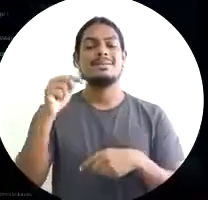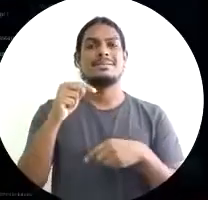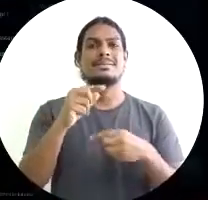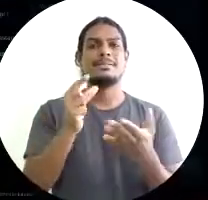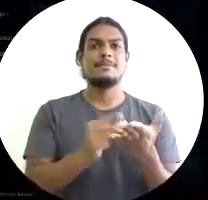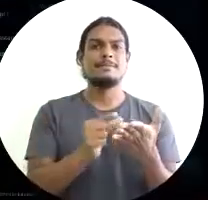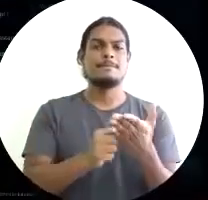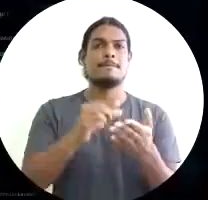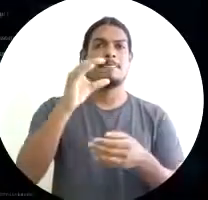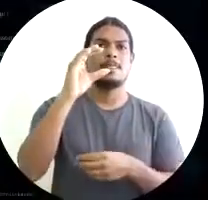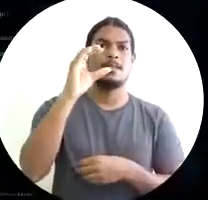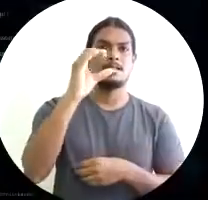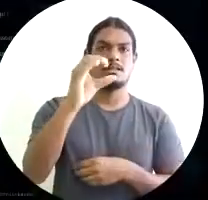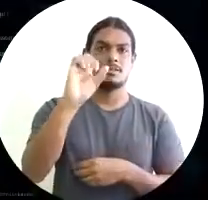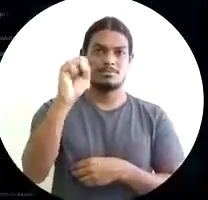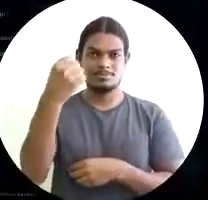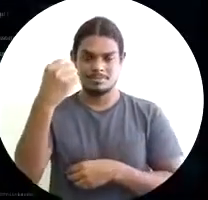roupa